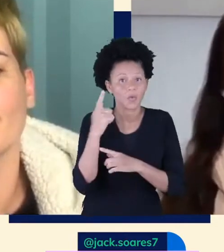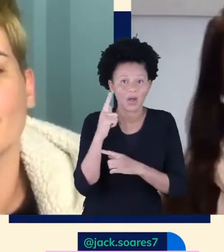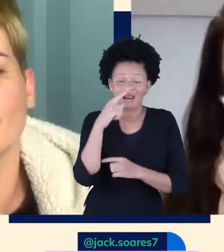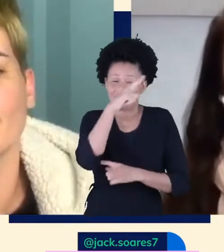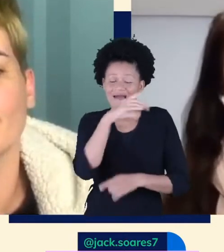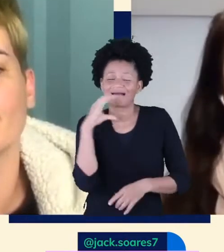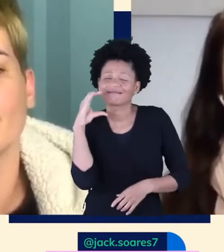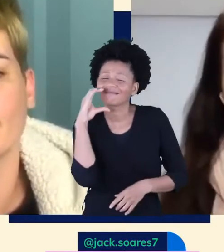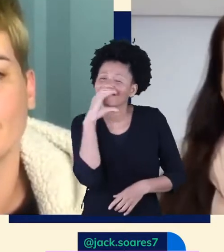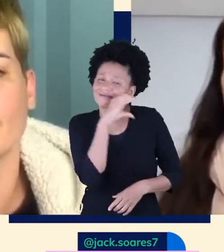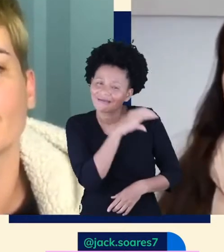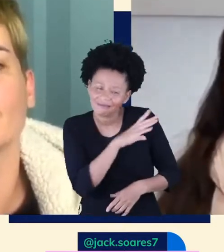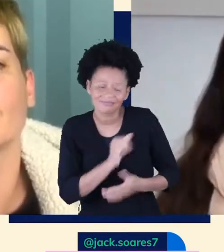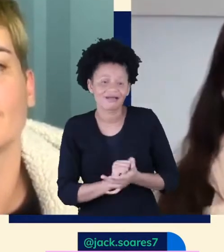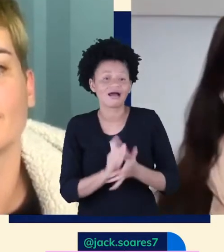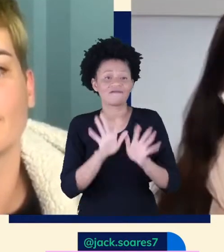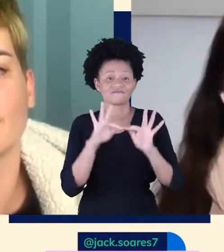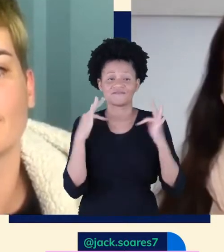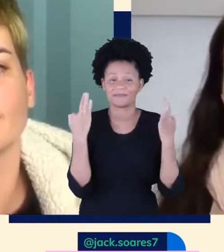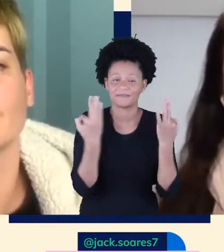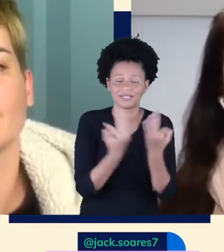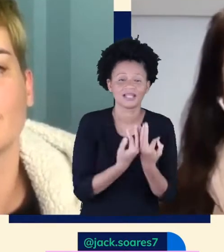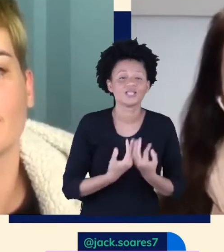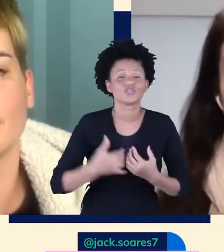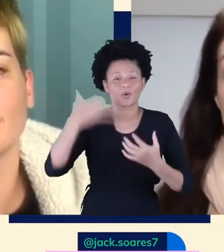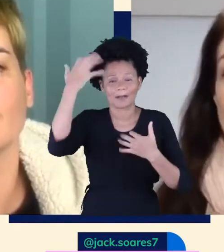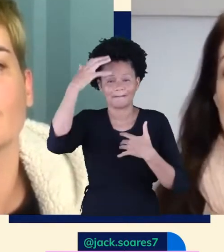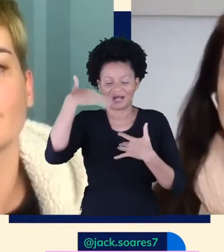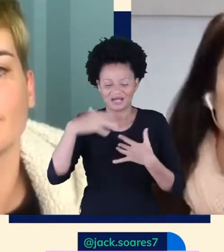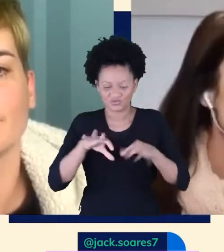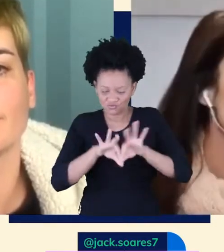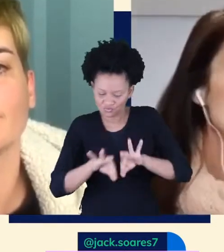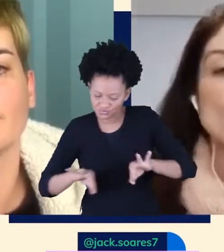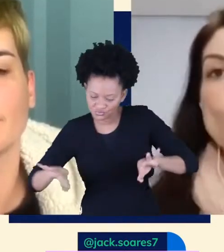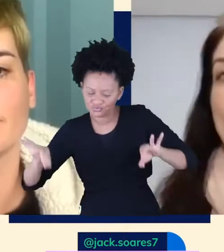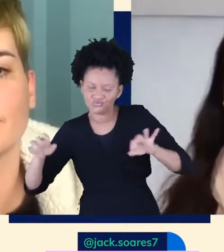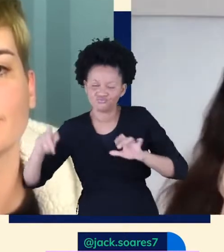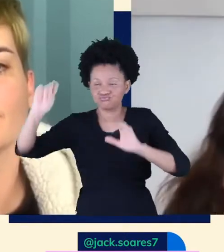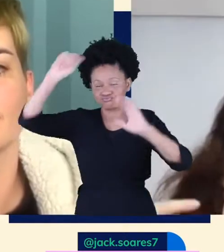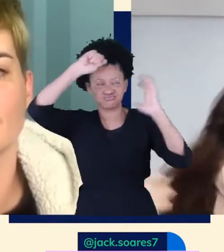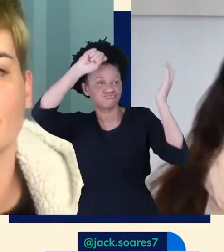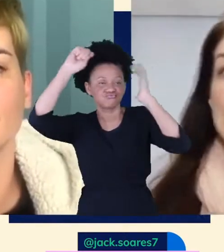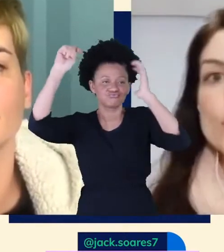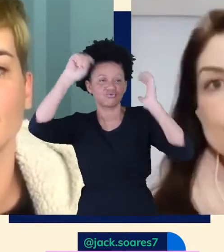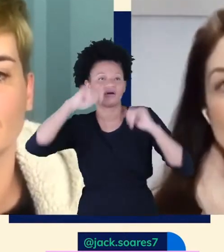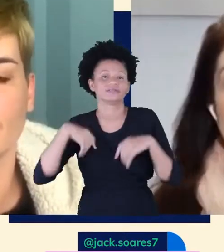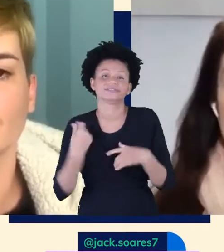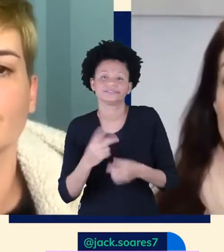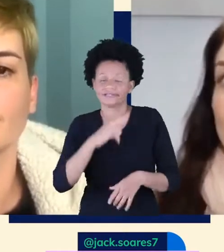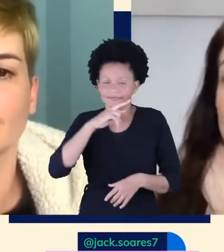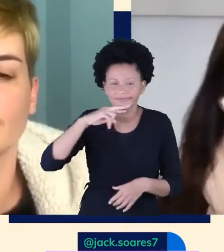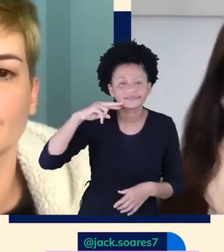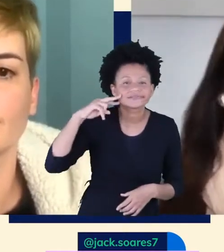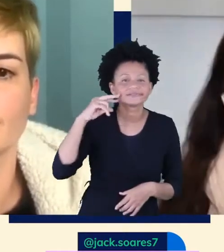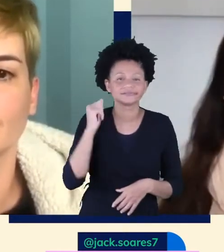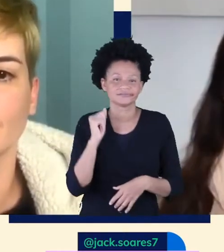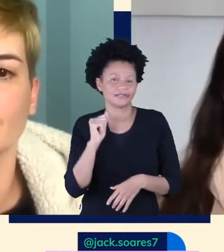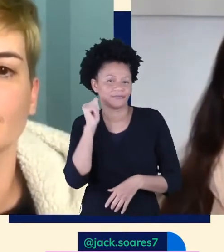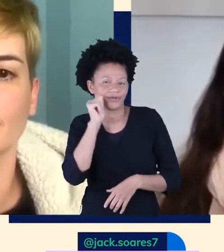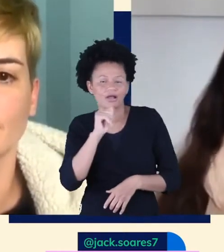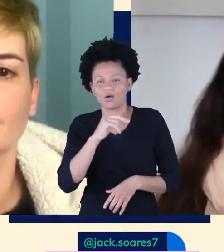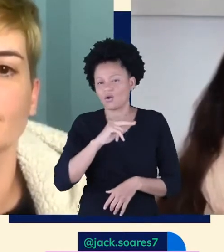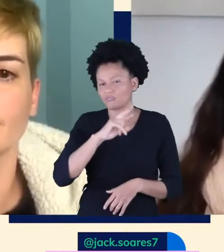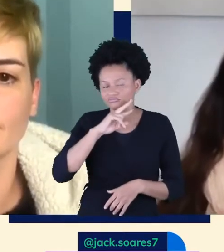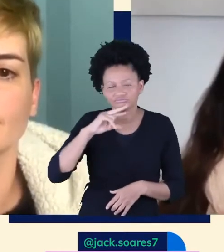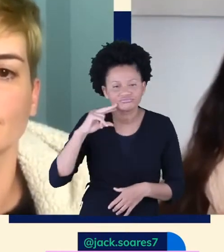como é muito quente, as famílias tomarem banho de mangueira no quintal e tá todo mundo de cueca, de calcinha, as crianças estão